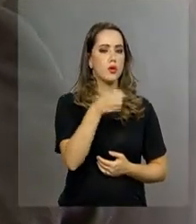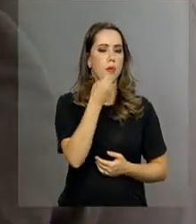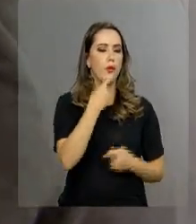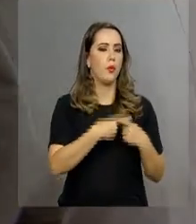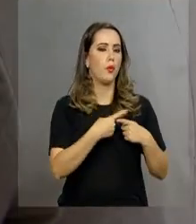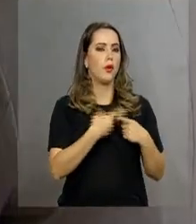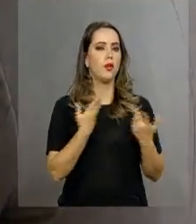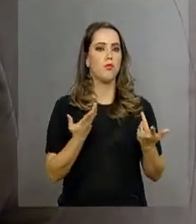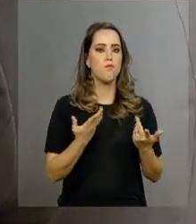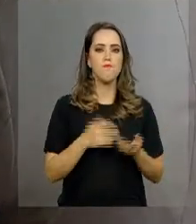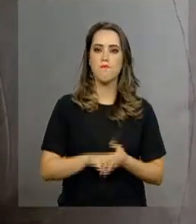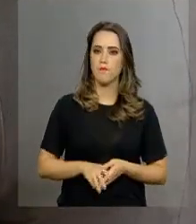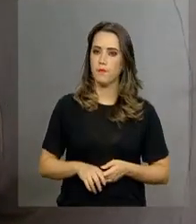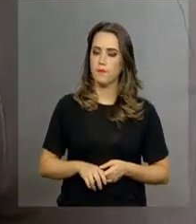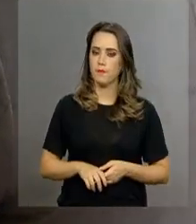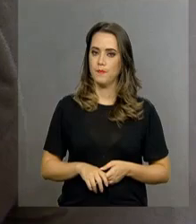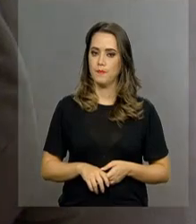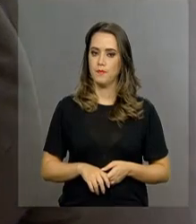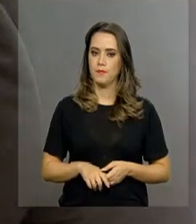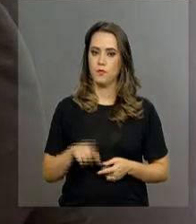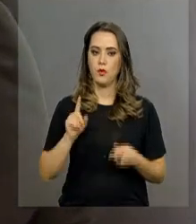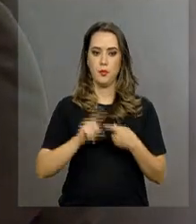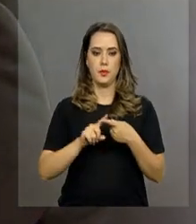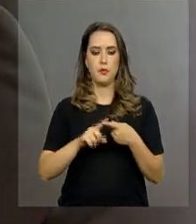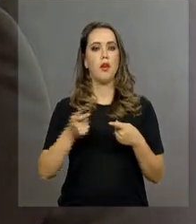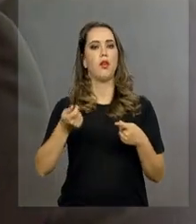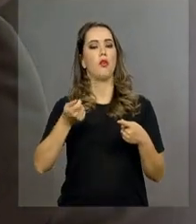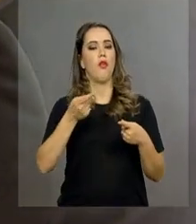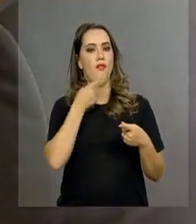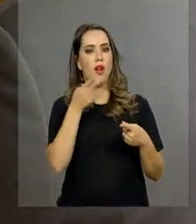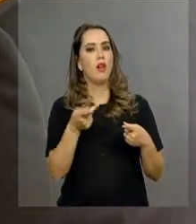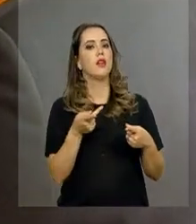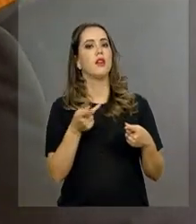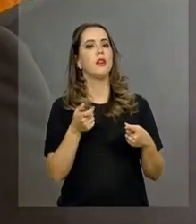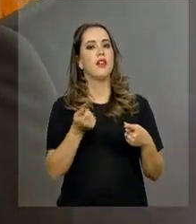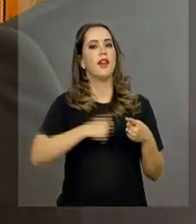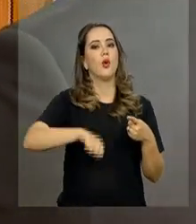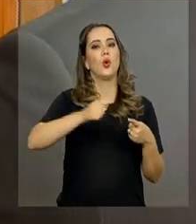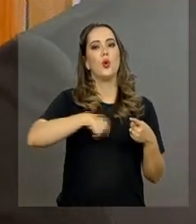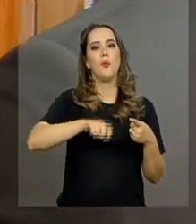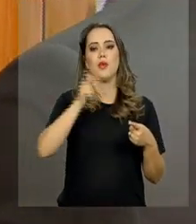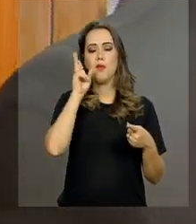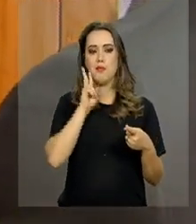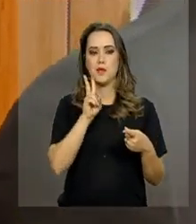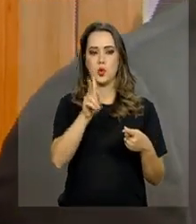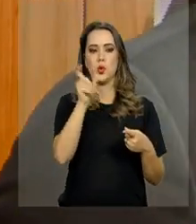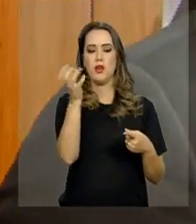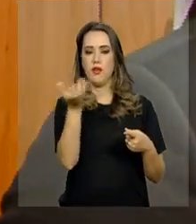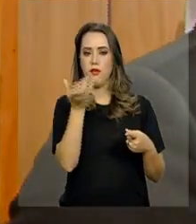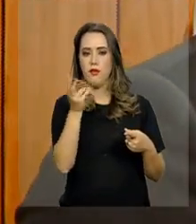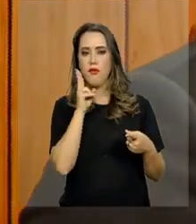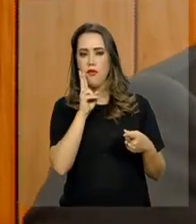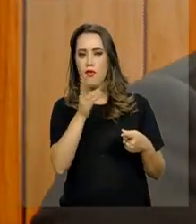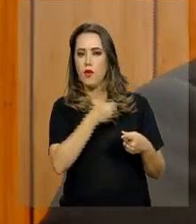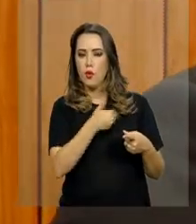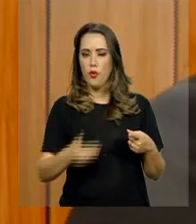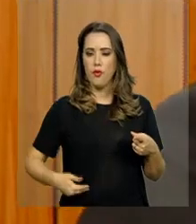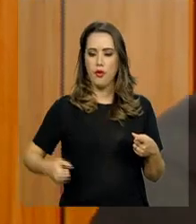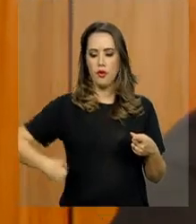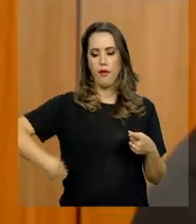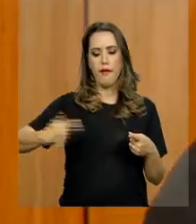administração pública veja primeiro a economia é todo cidadão quer ver o governo gastando menos e